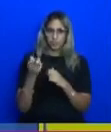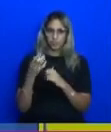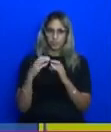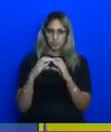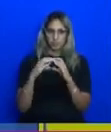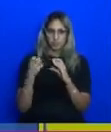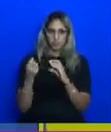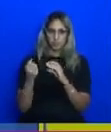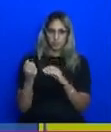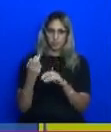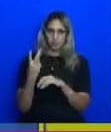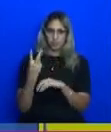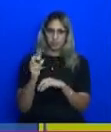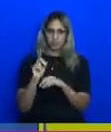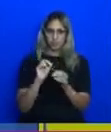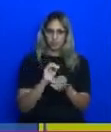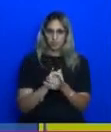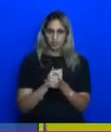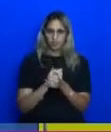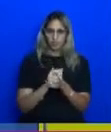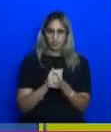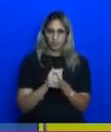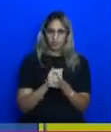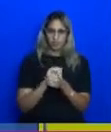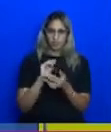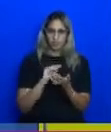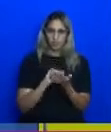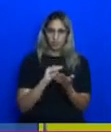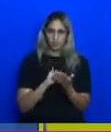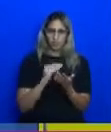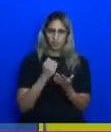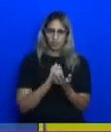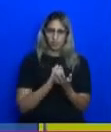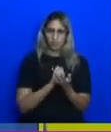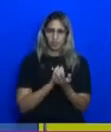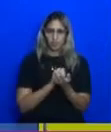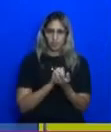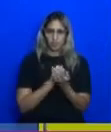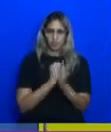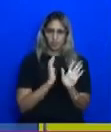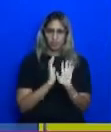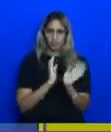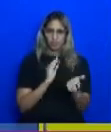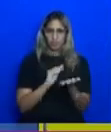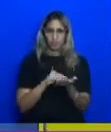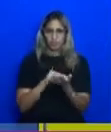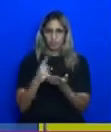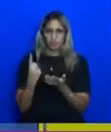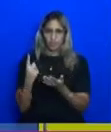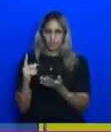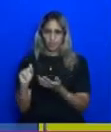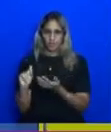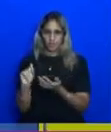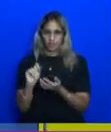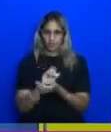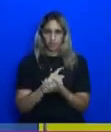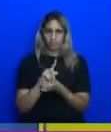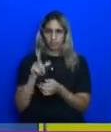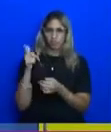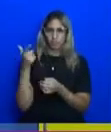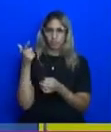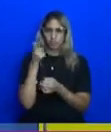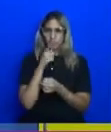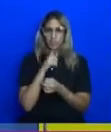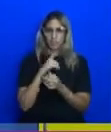20. Já foram sorteados 5 números. Faltam 10. Você ainda tem muitas chances.